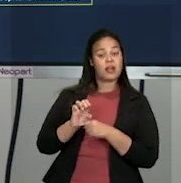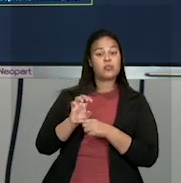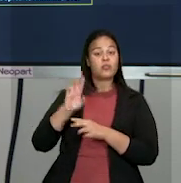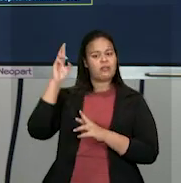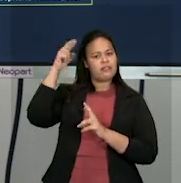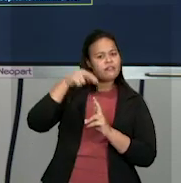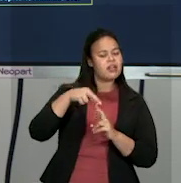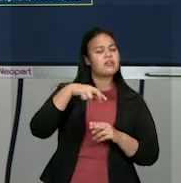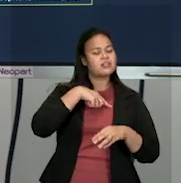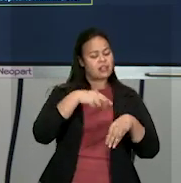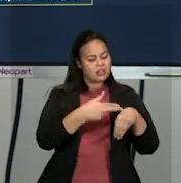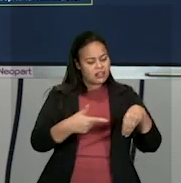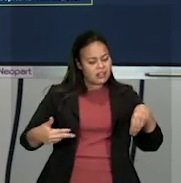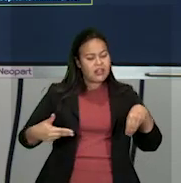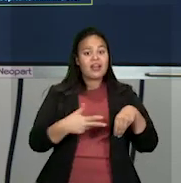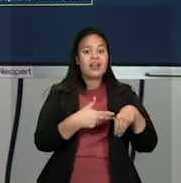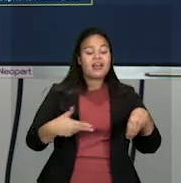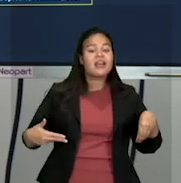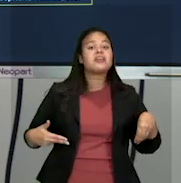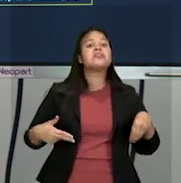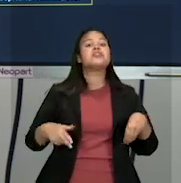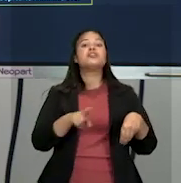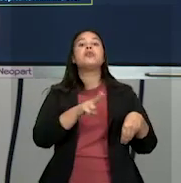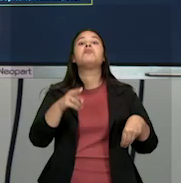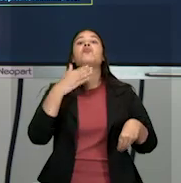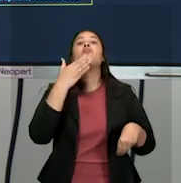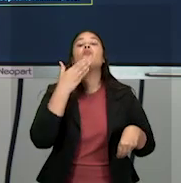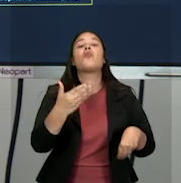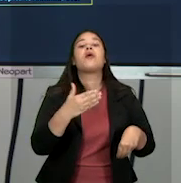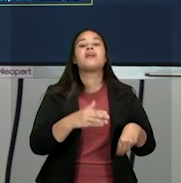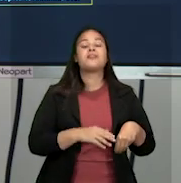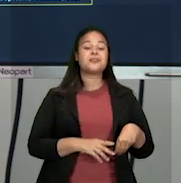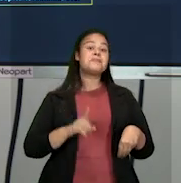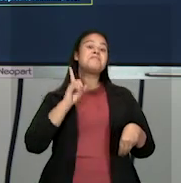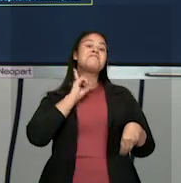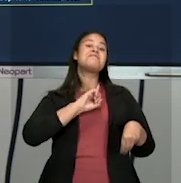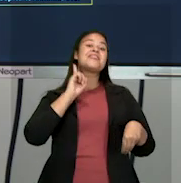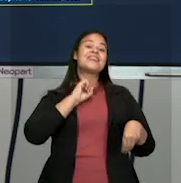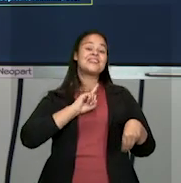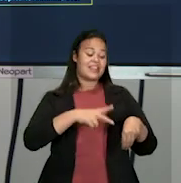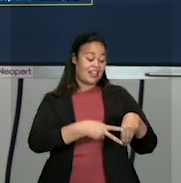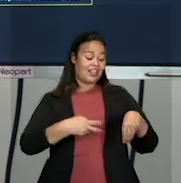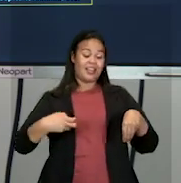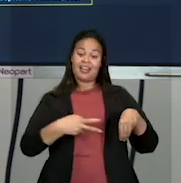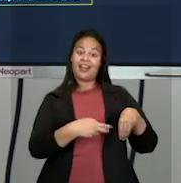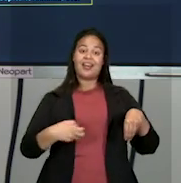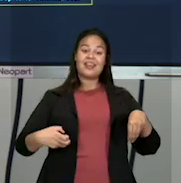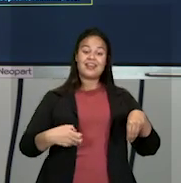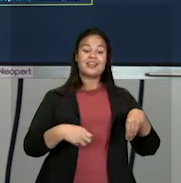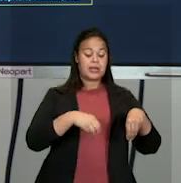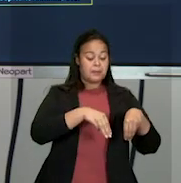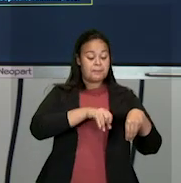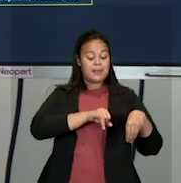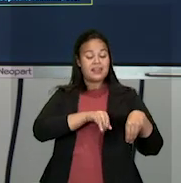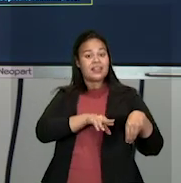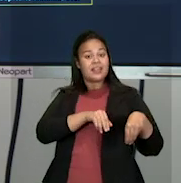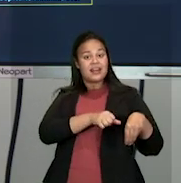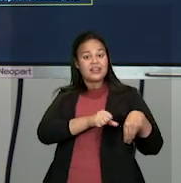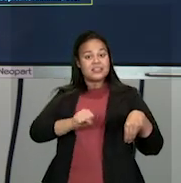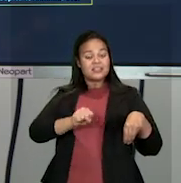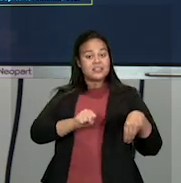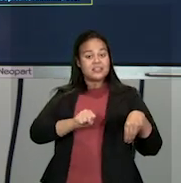referência ao extrativismo mineral. Nosso nome é Minas, por causa das minas